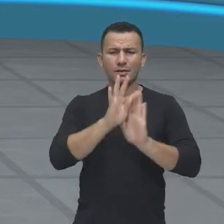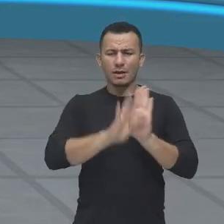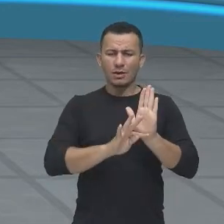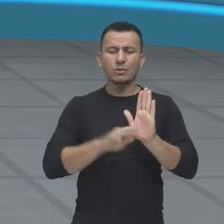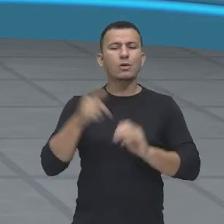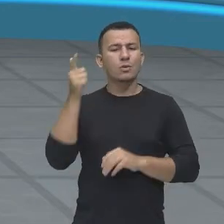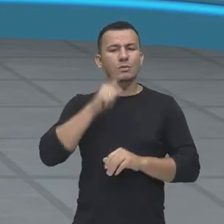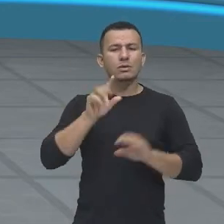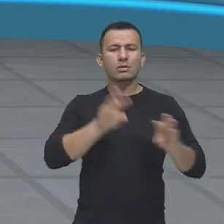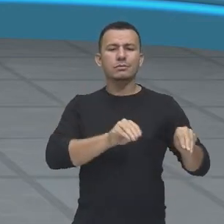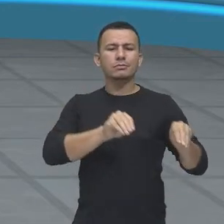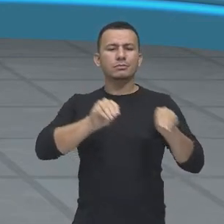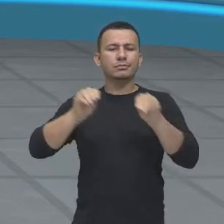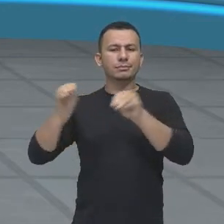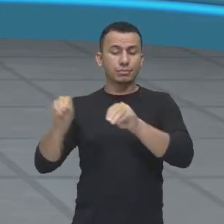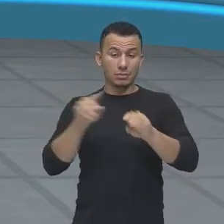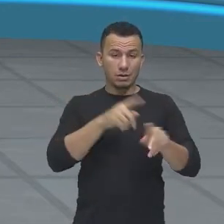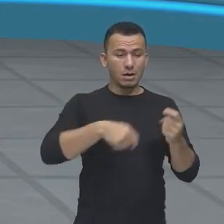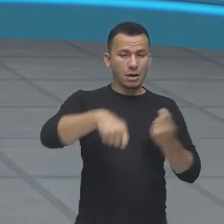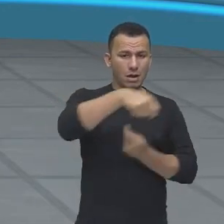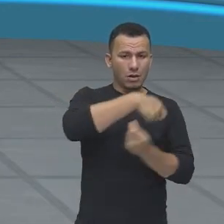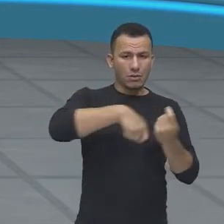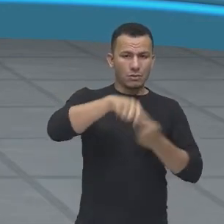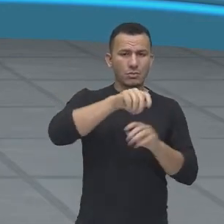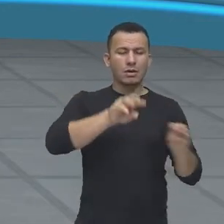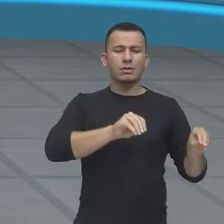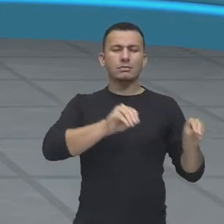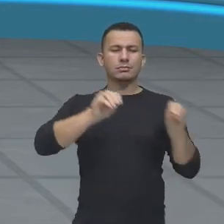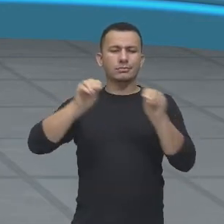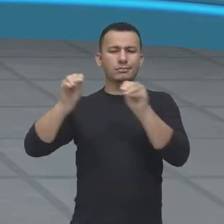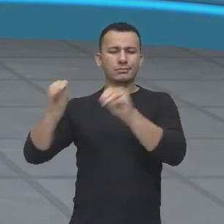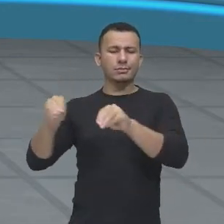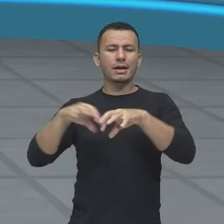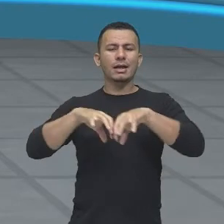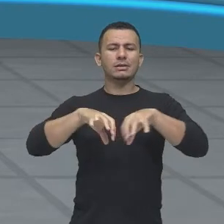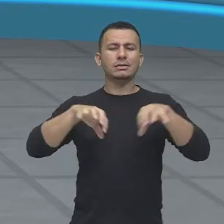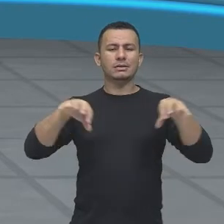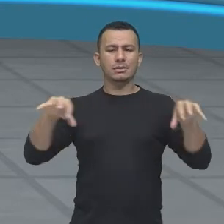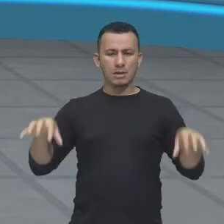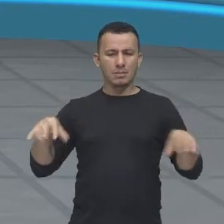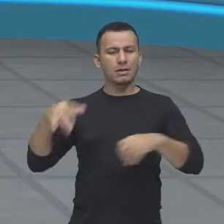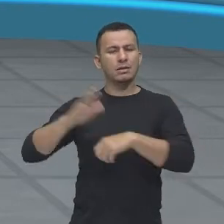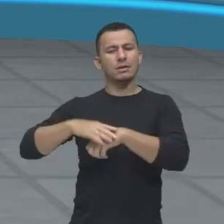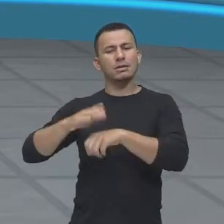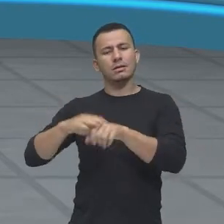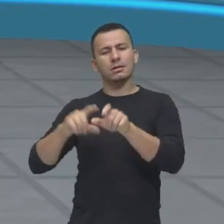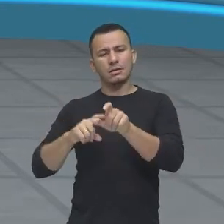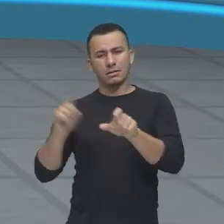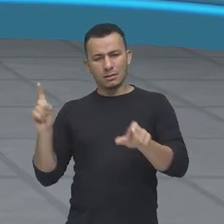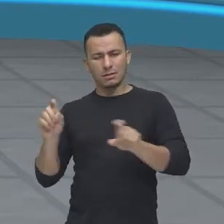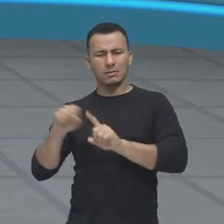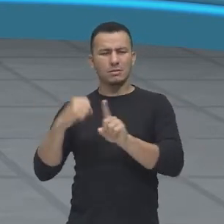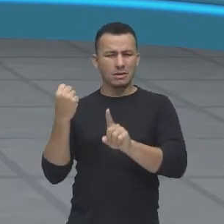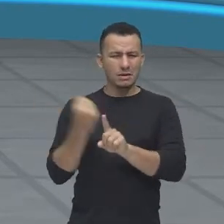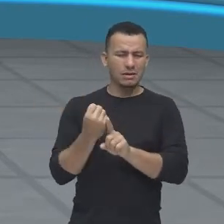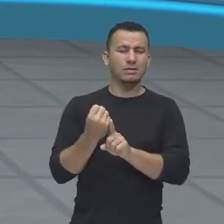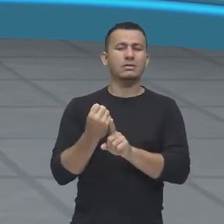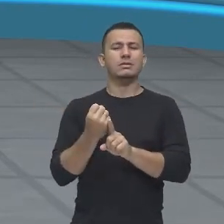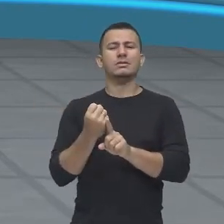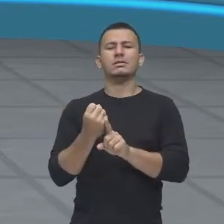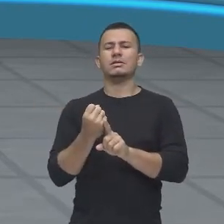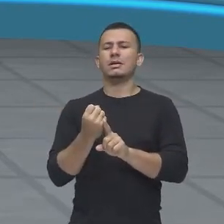conseguiu migrar, né, da economia do que era da União Soviética antes, economia socialista, com